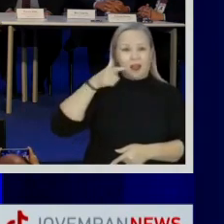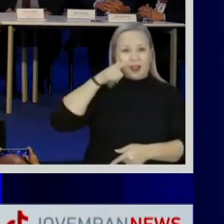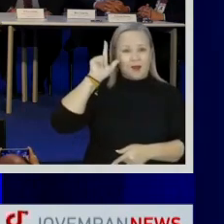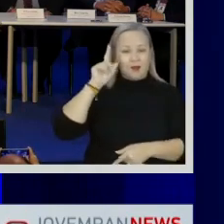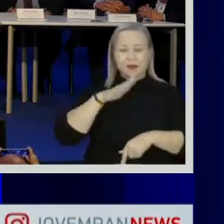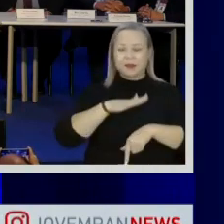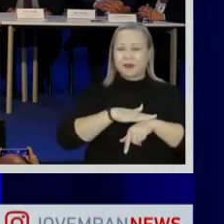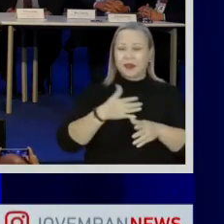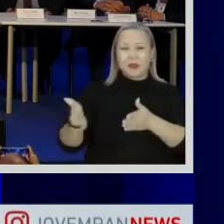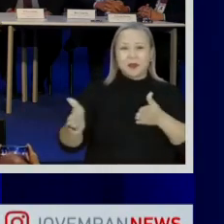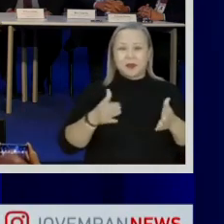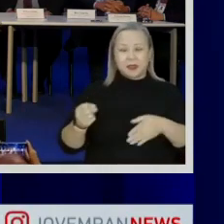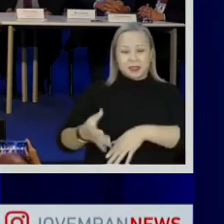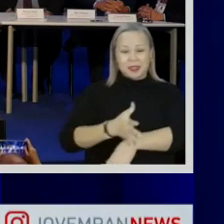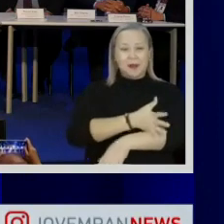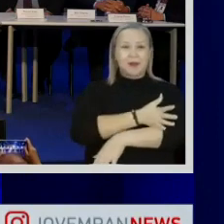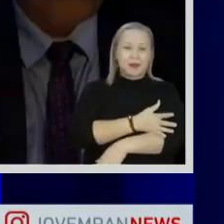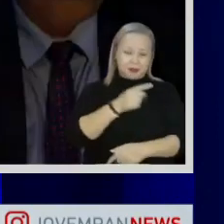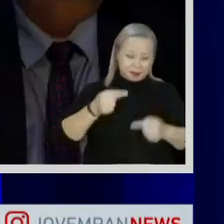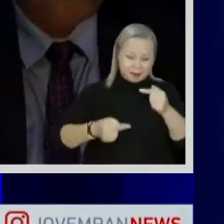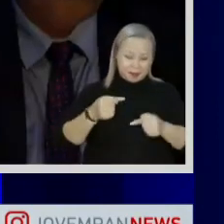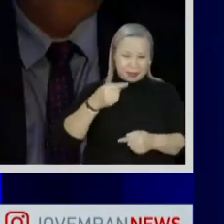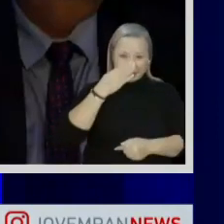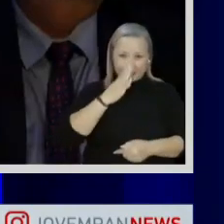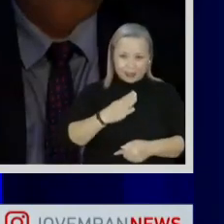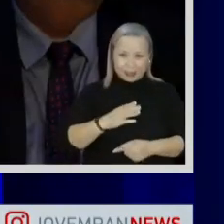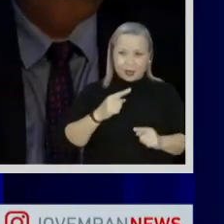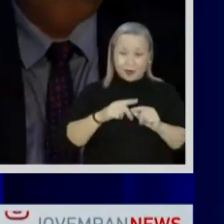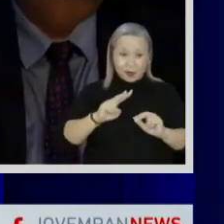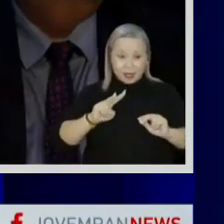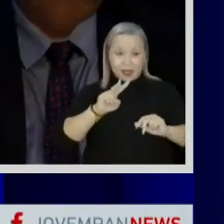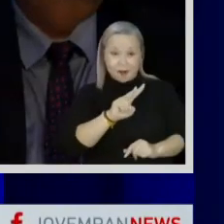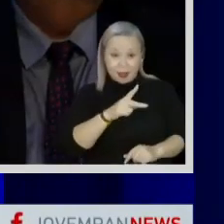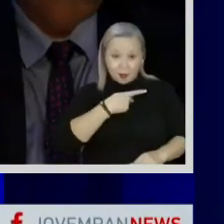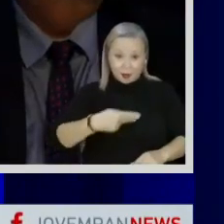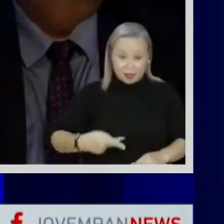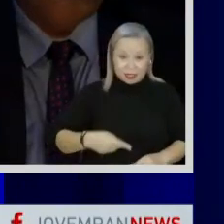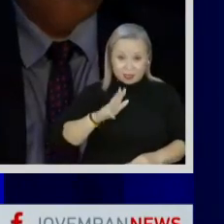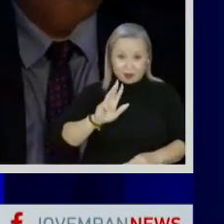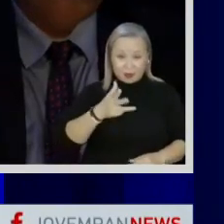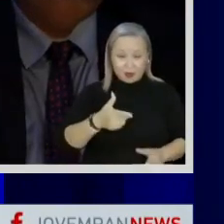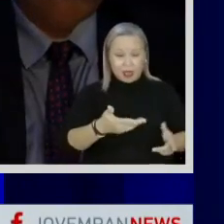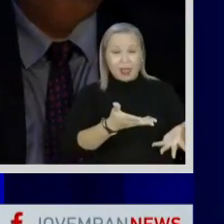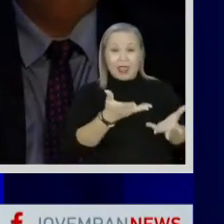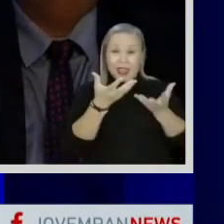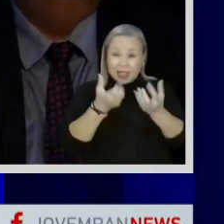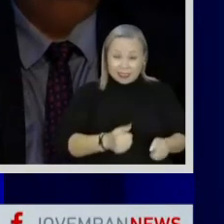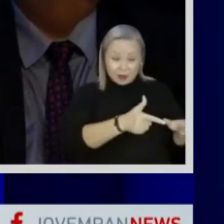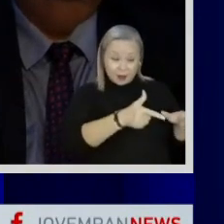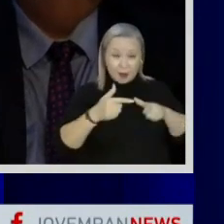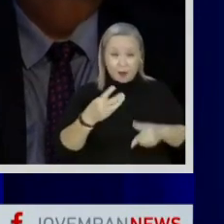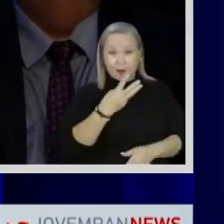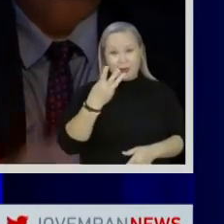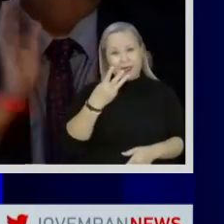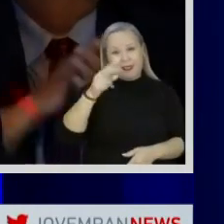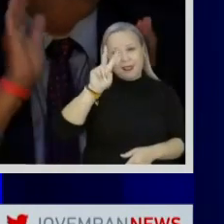o negócio não vai ser fácil. Dá pra colocar mais um pouquinho do que eles estão falando lá, só pra gente ver a Gleisi Hoffmann falando agora, ela que é o chaveirinho aí, né,